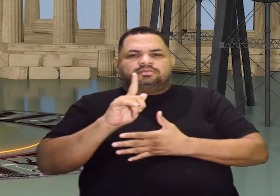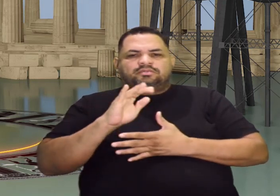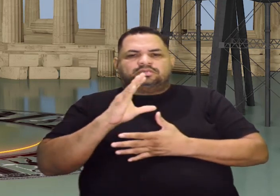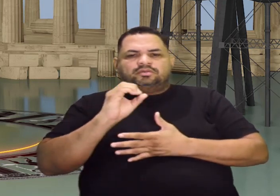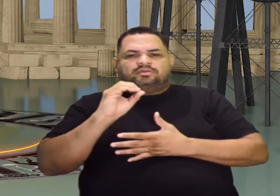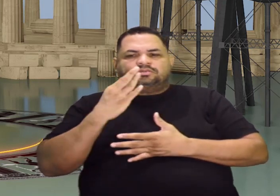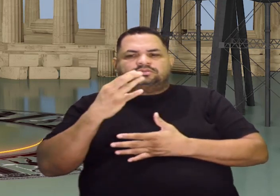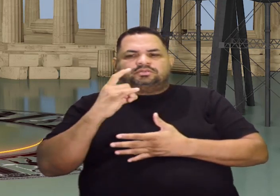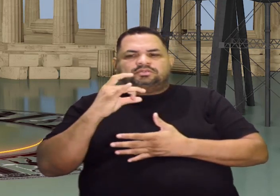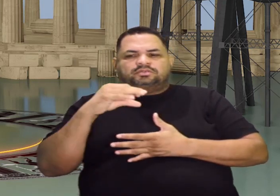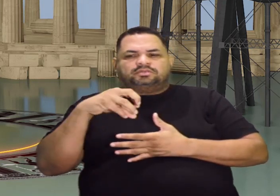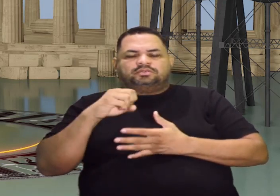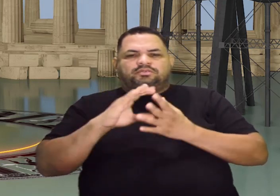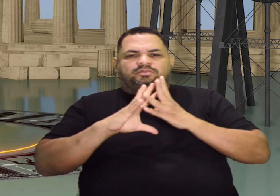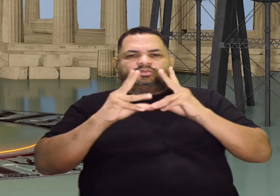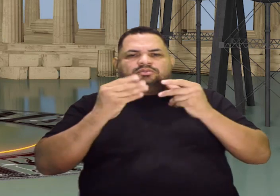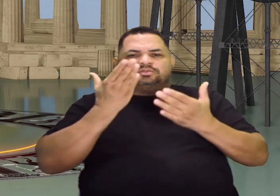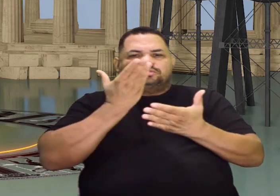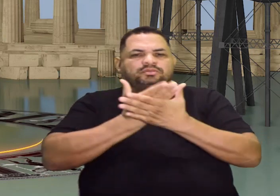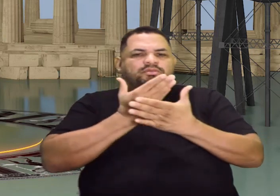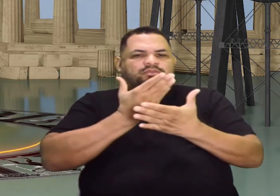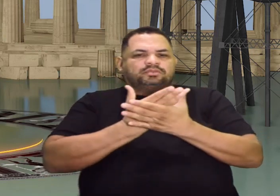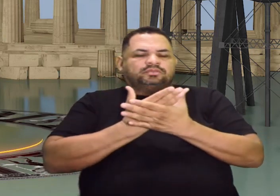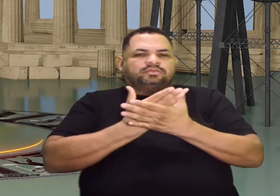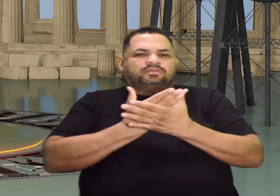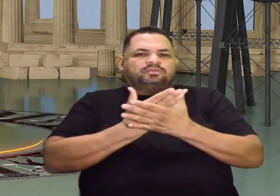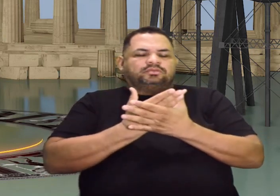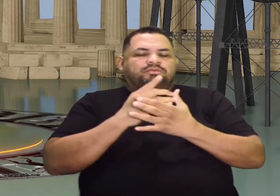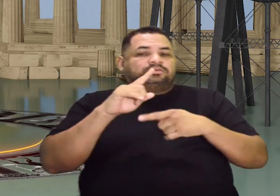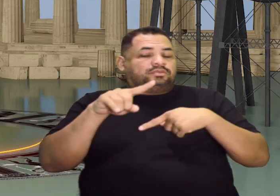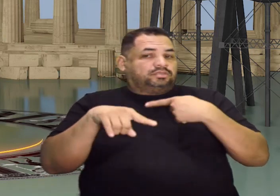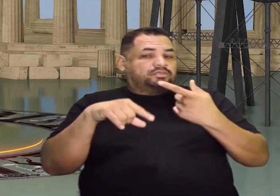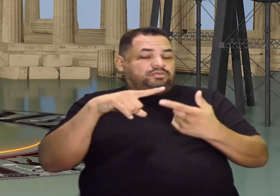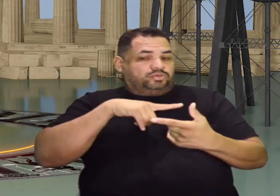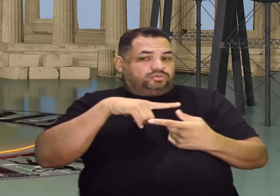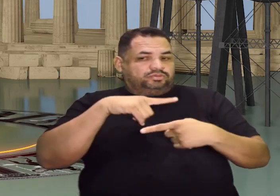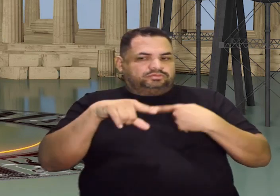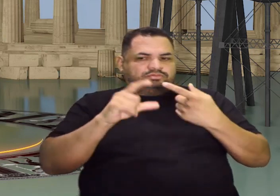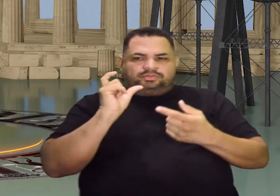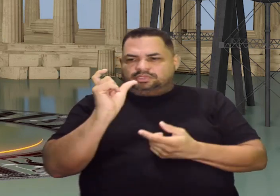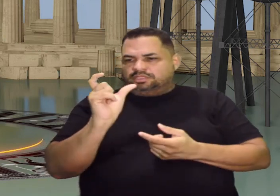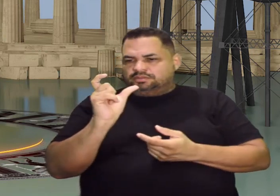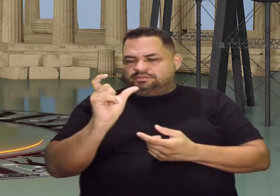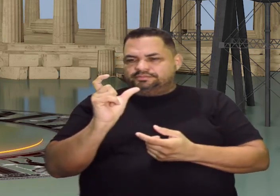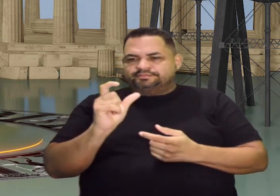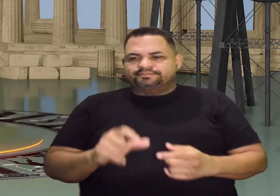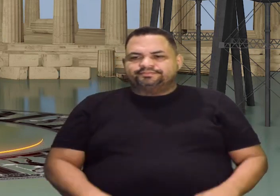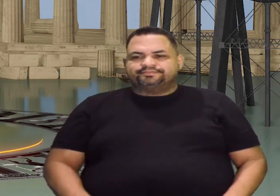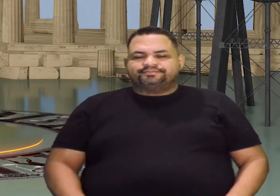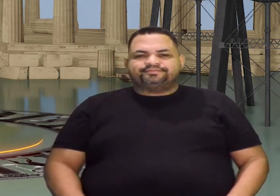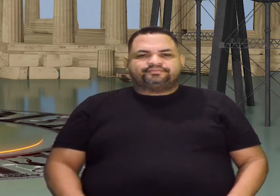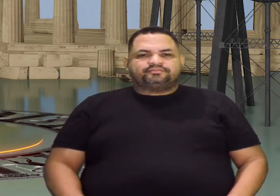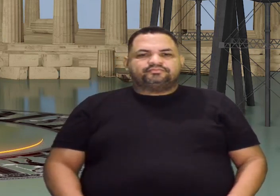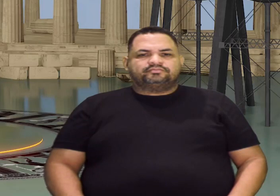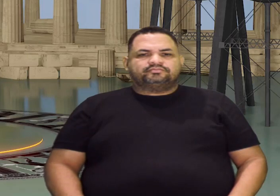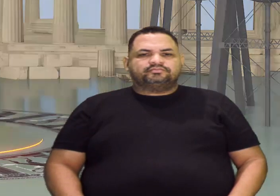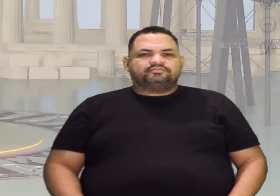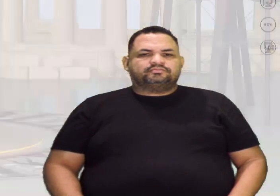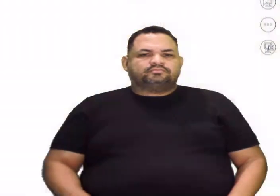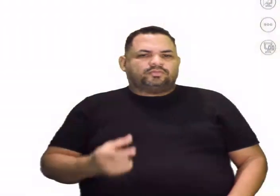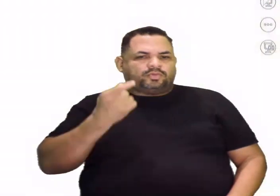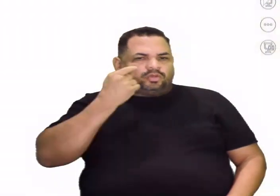geocentrismo. Olha só essas palavras tudo nessa aula agora. Ainda vai vir mais, vamos lá. Então anota aí já. Veja bem,